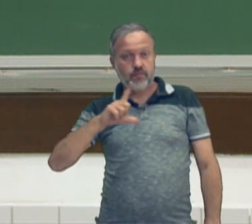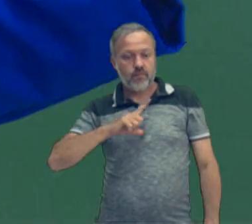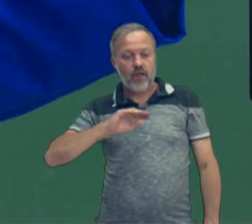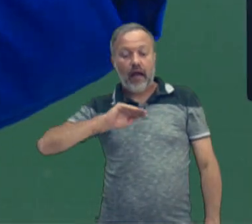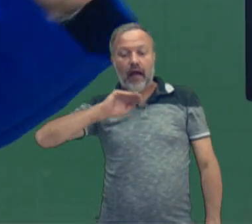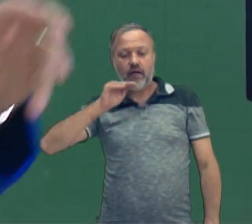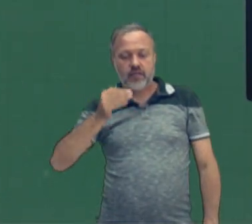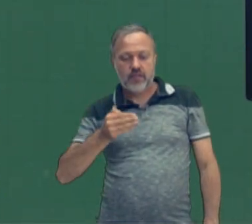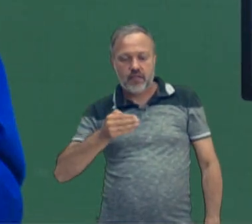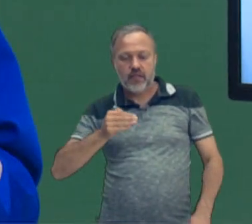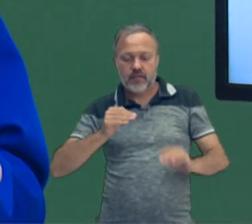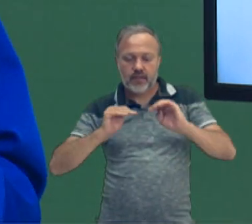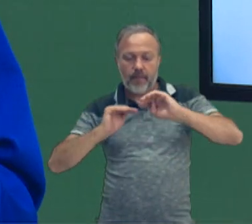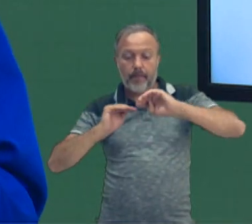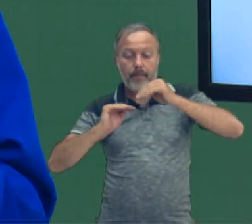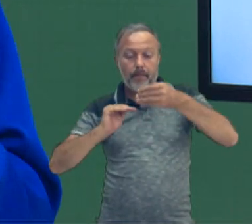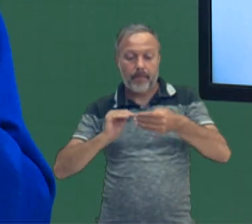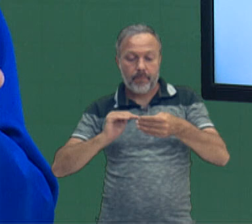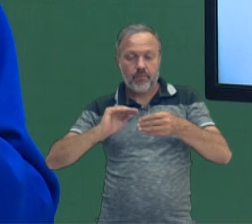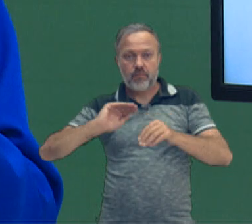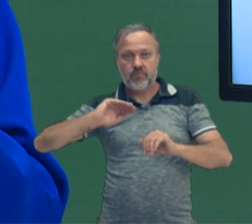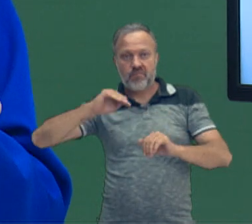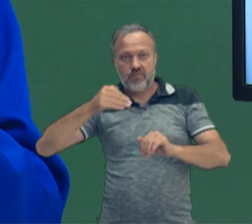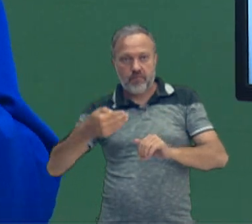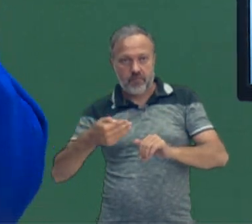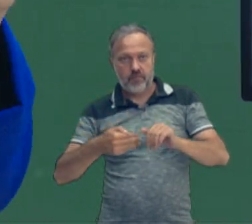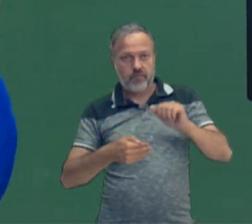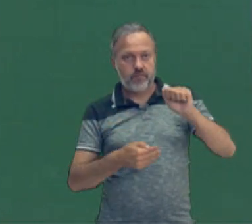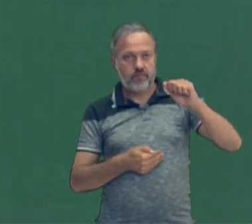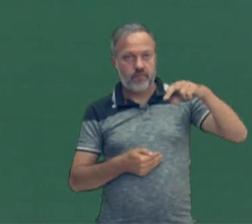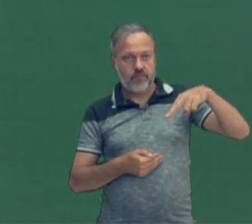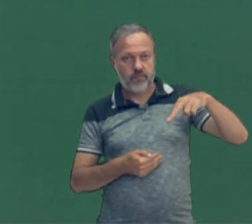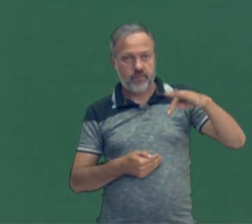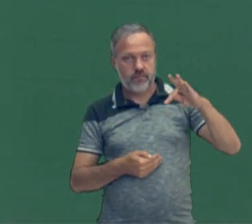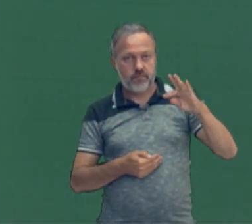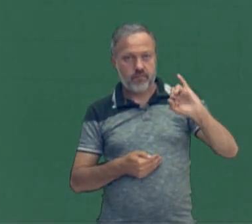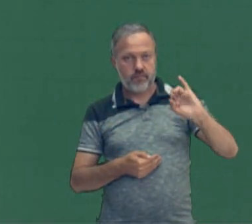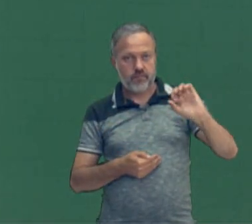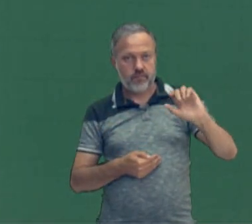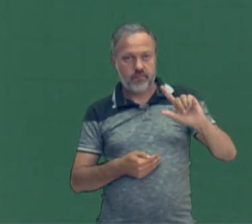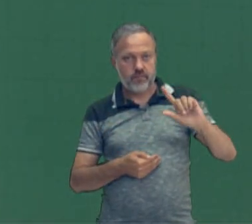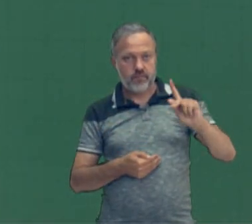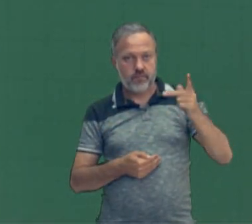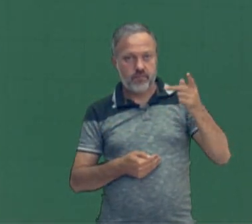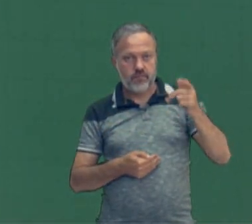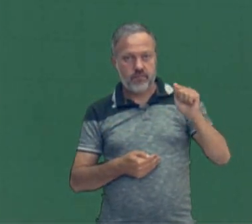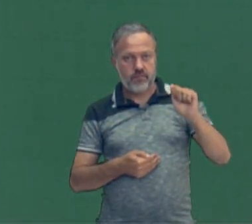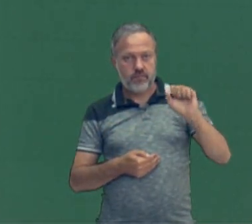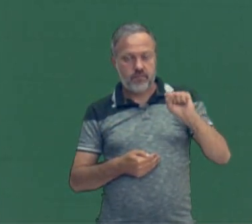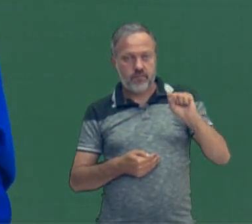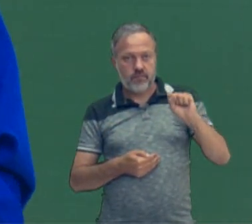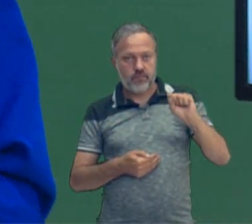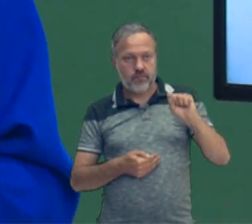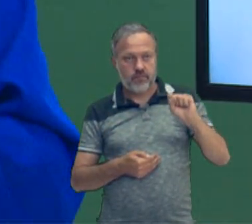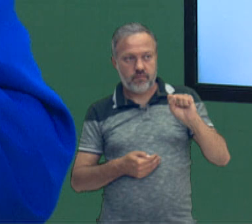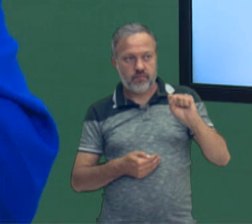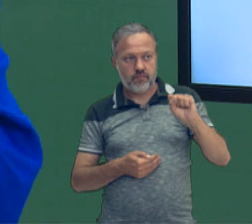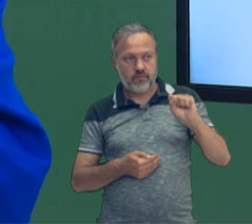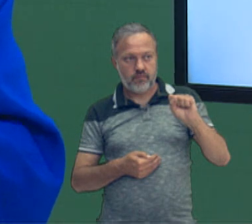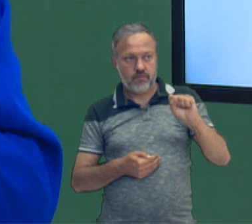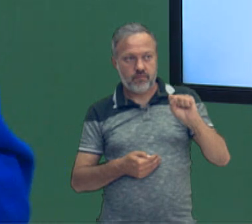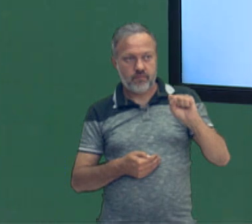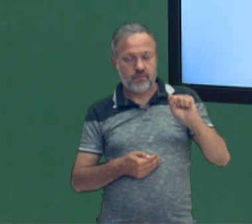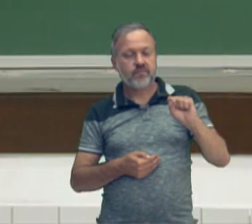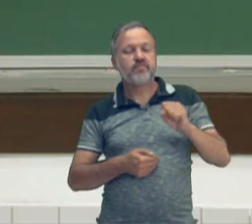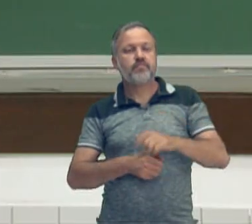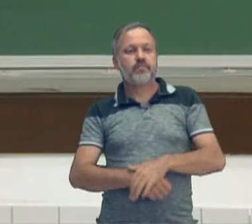falar lá, ó, na América Central você tem as Antilhas, as grandes Antilhas, as pequenas Antilhas e as Bahamas. Mas isso é